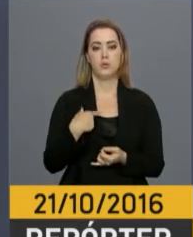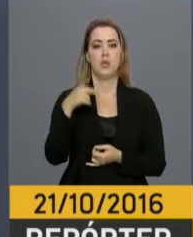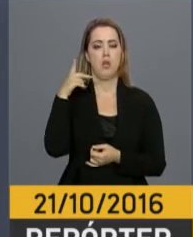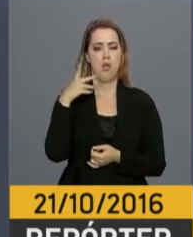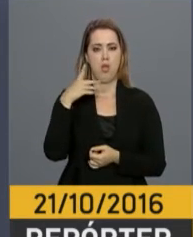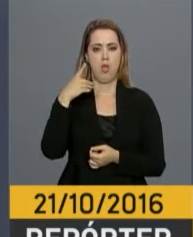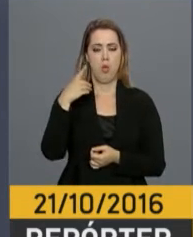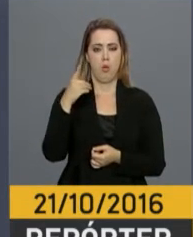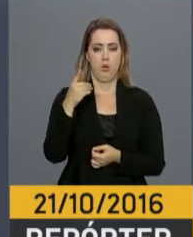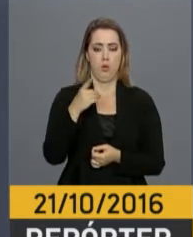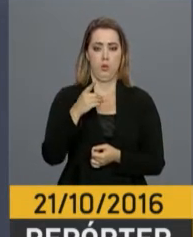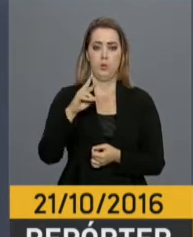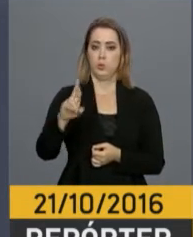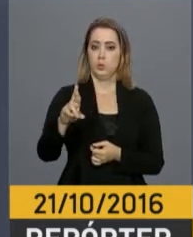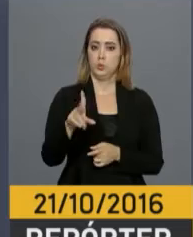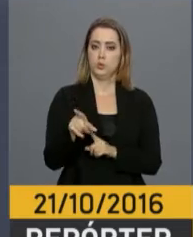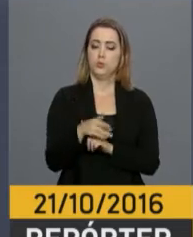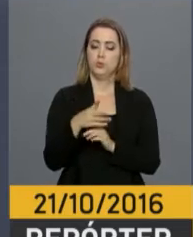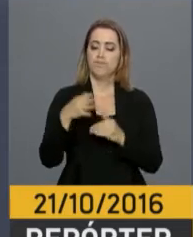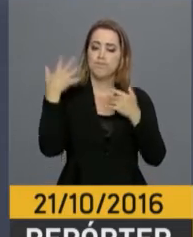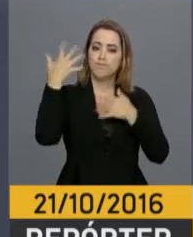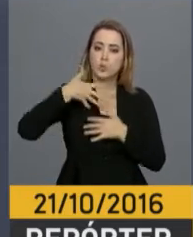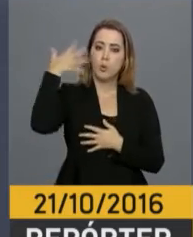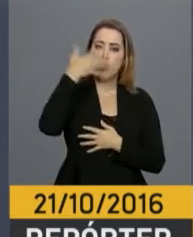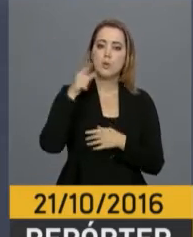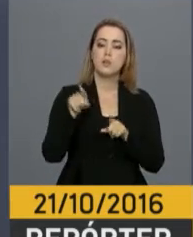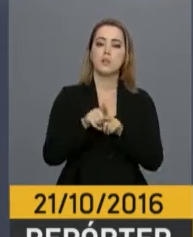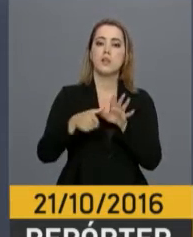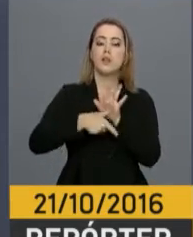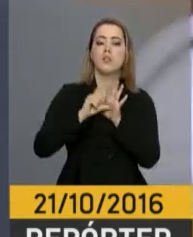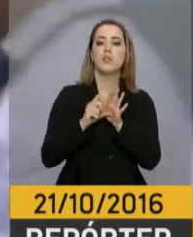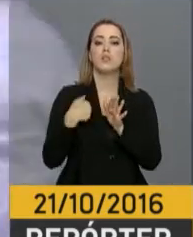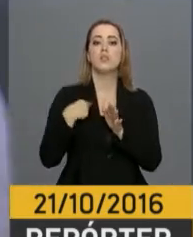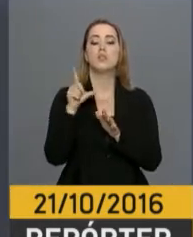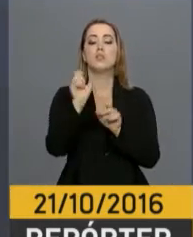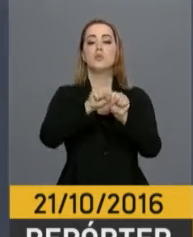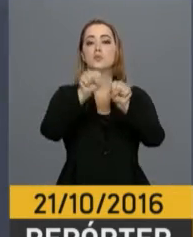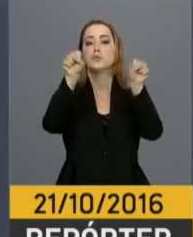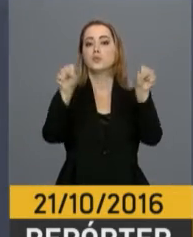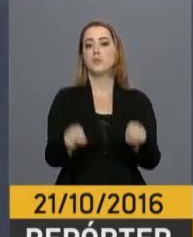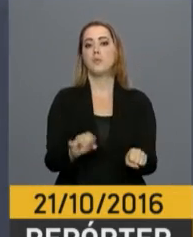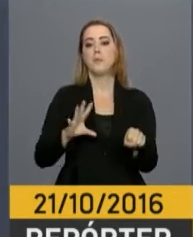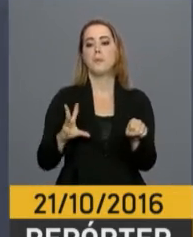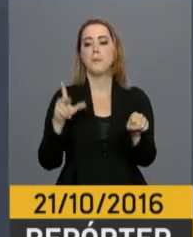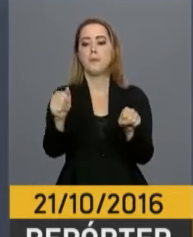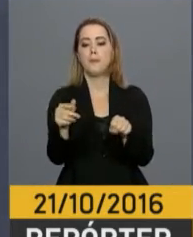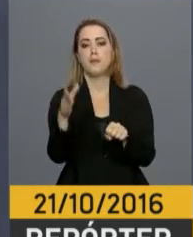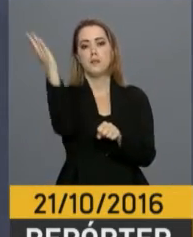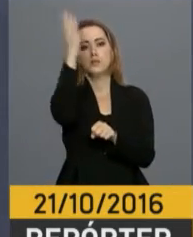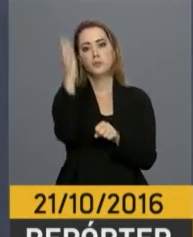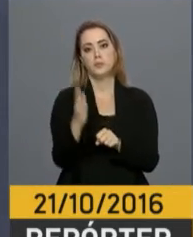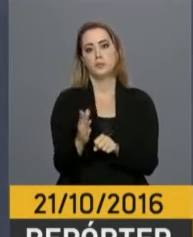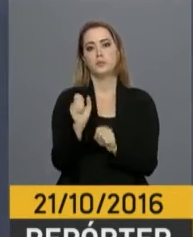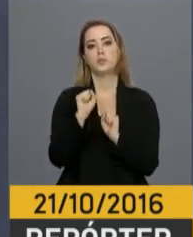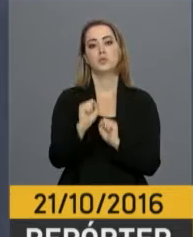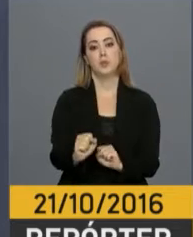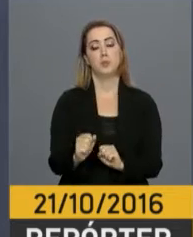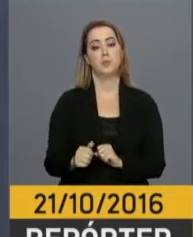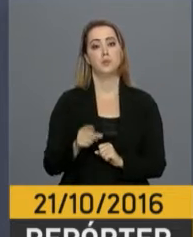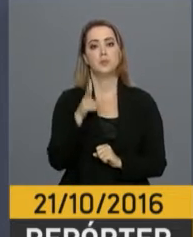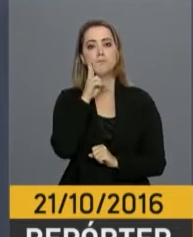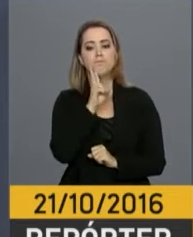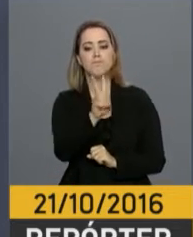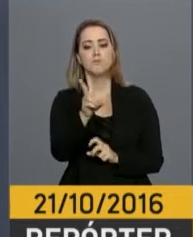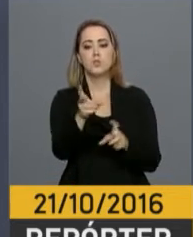cerimônia, a possibilidade de o EPOL instalado no Brasil toda a possibilidade de, ao se verificar